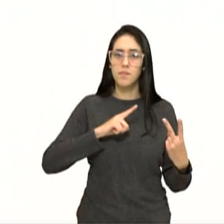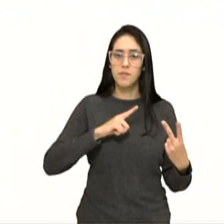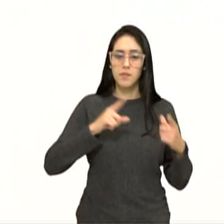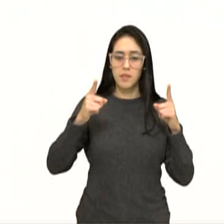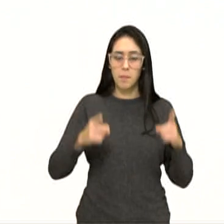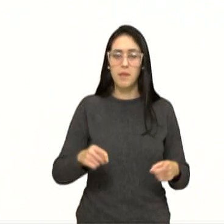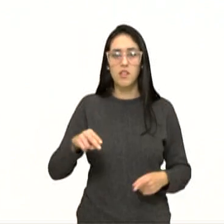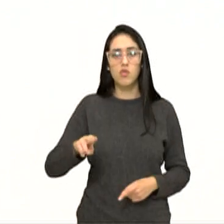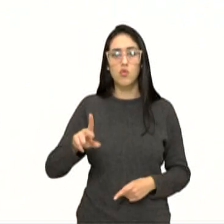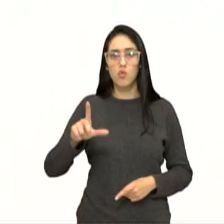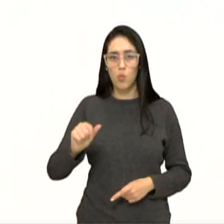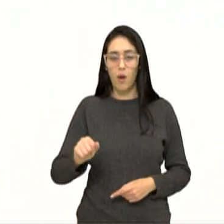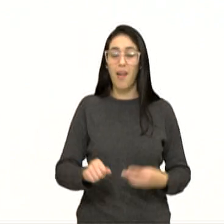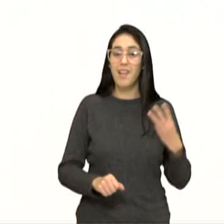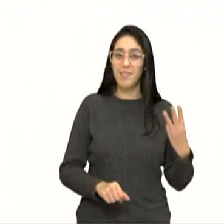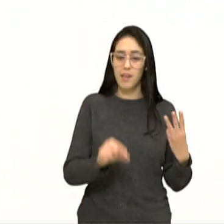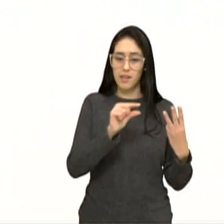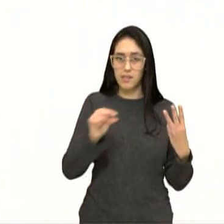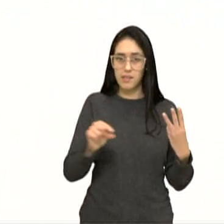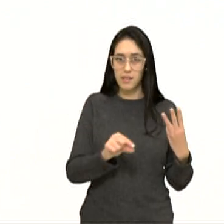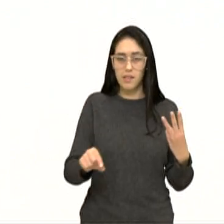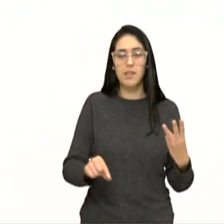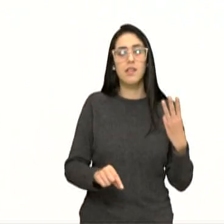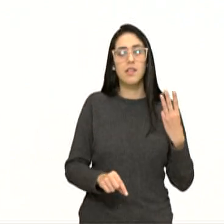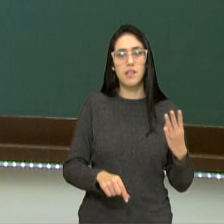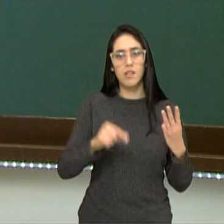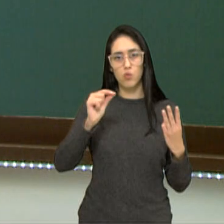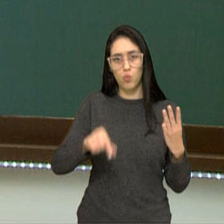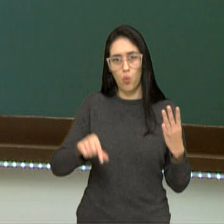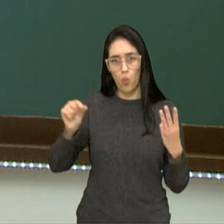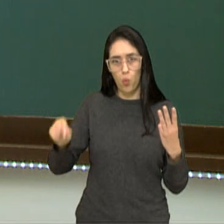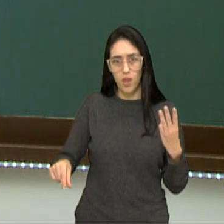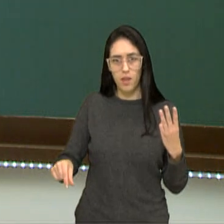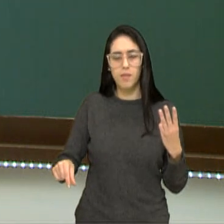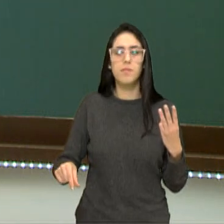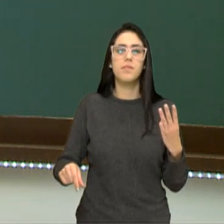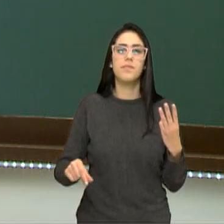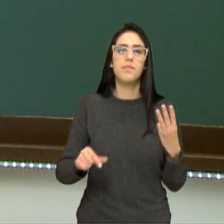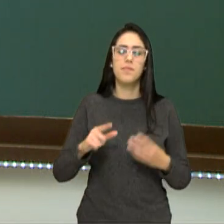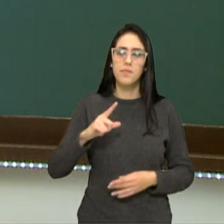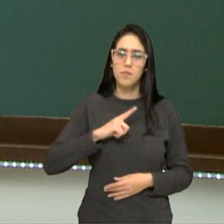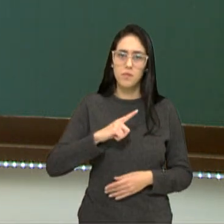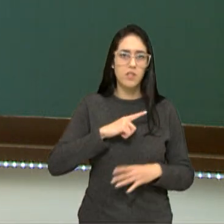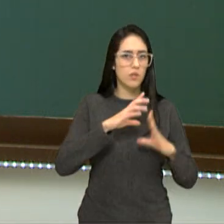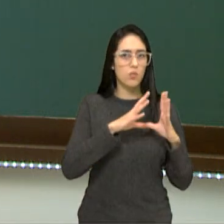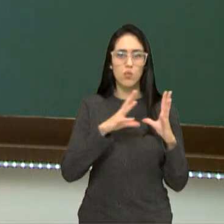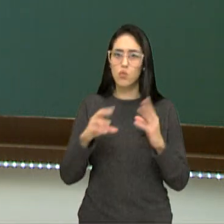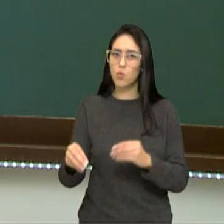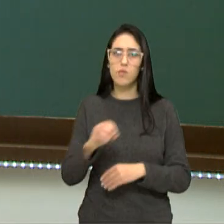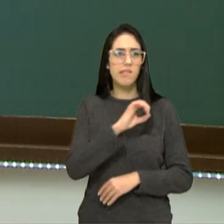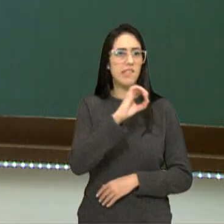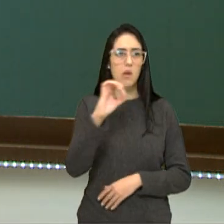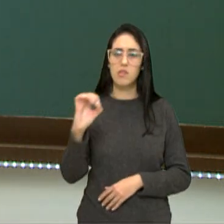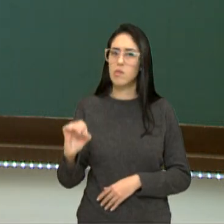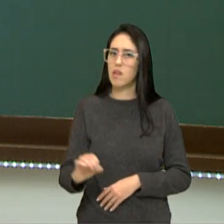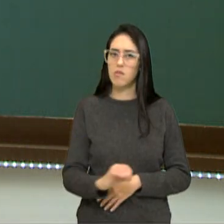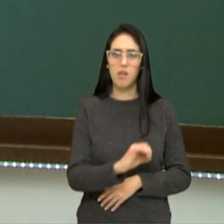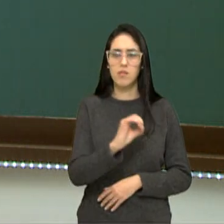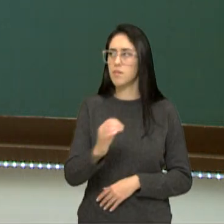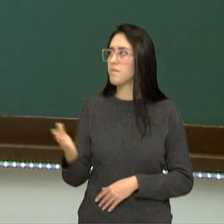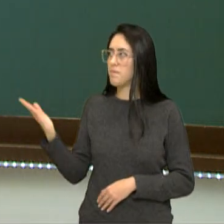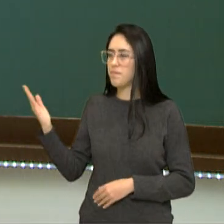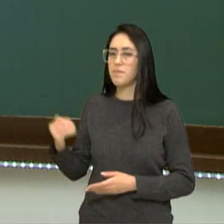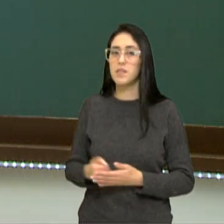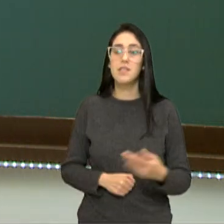de 3 linhas e 2 colunas. Todos os números, todos os elementos são zero. No